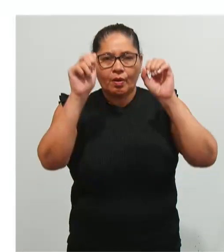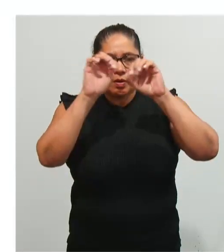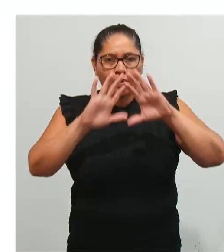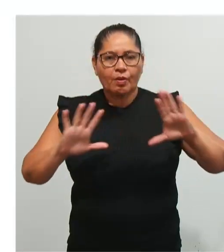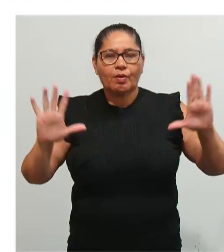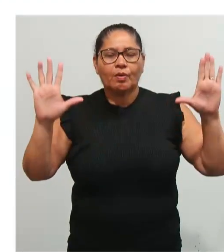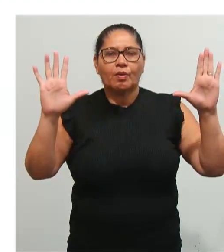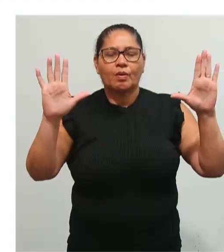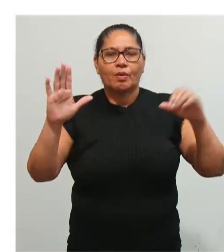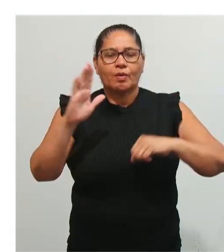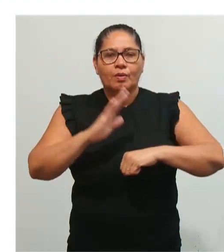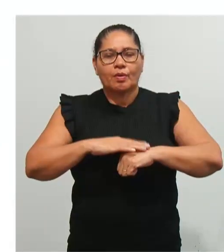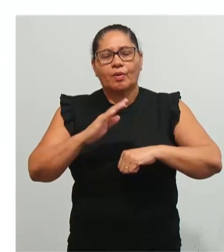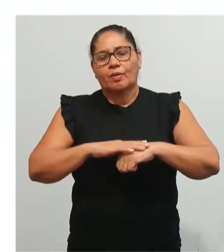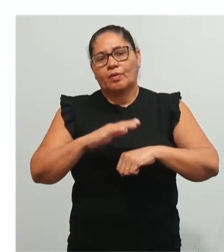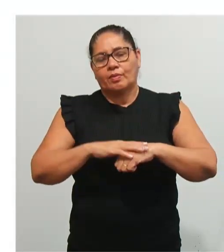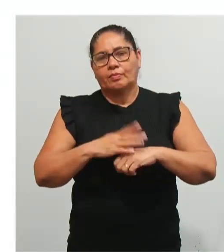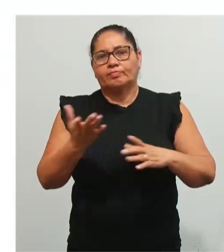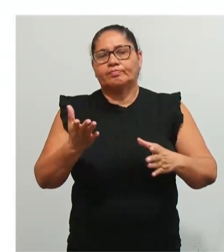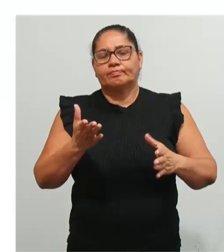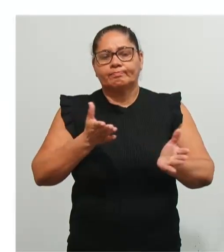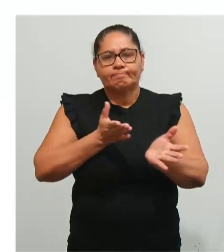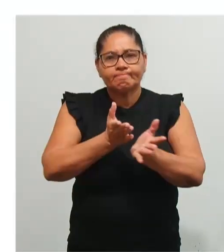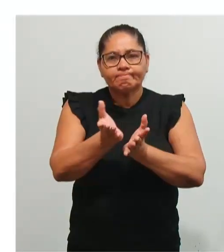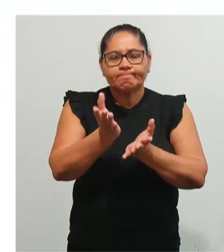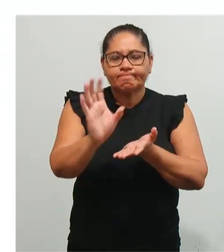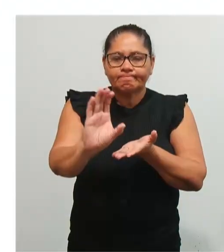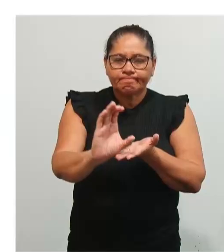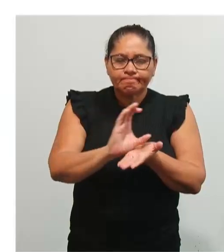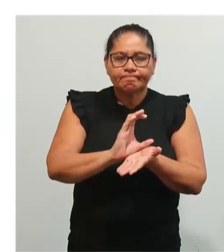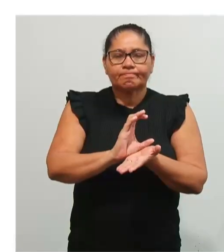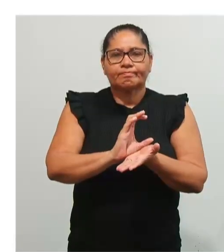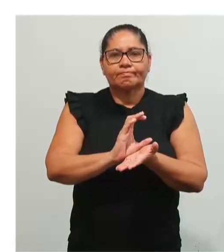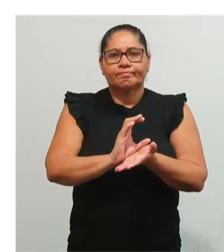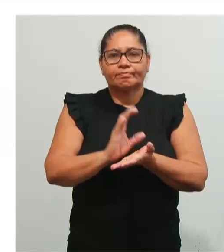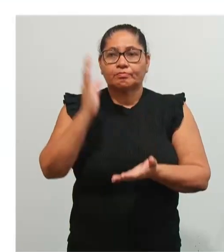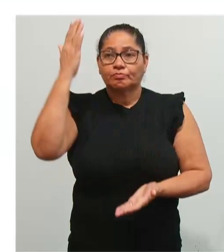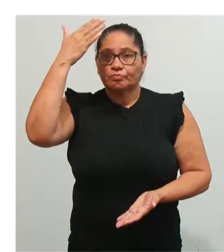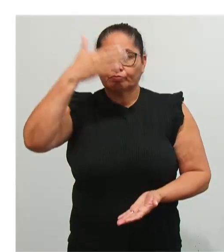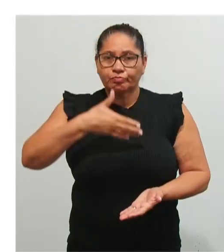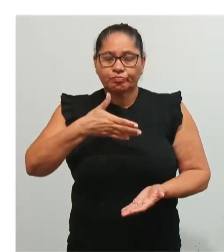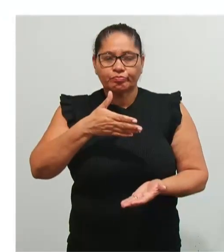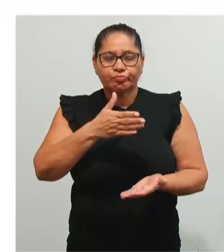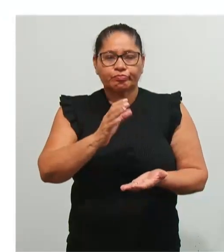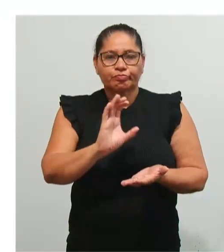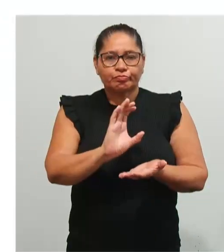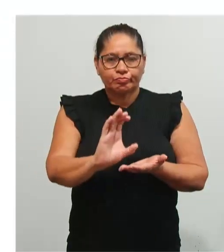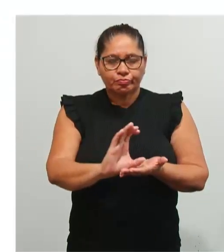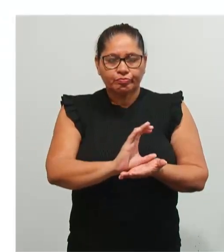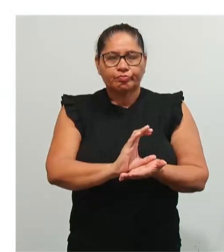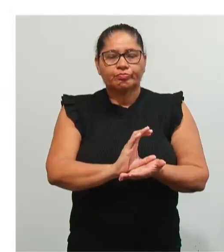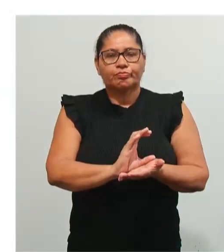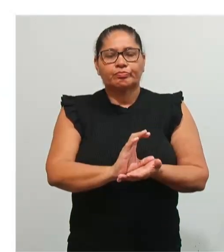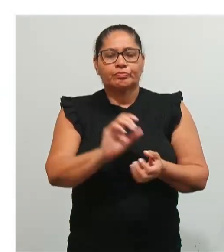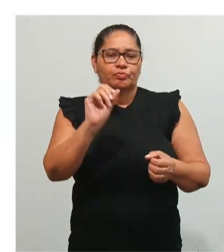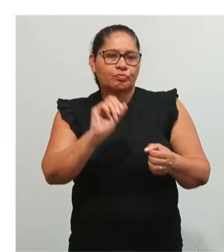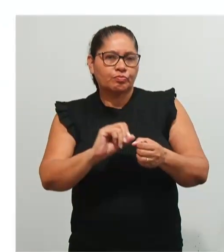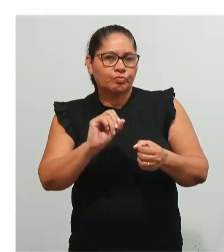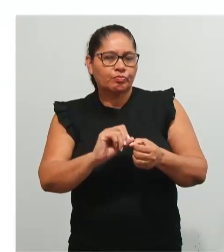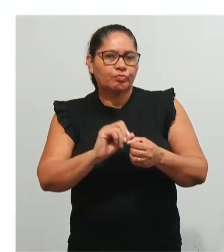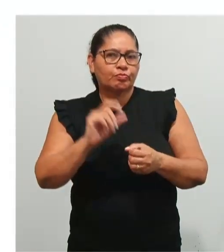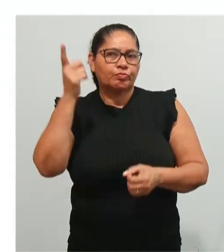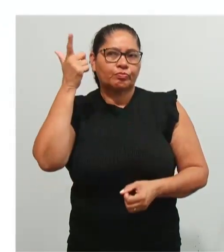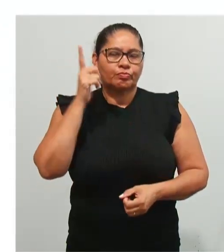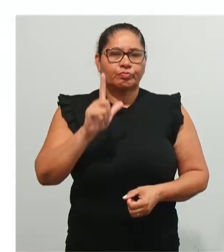das ações e destinações dos recursos e a prestação de contas do que foi alcançado com os